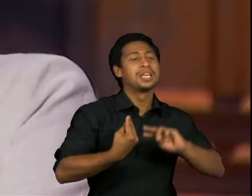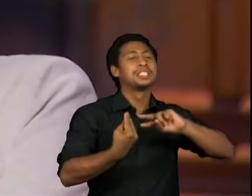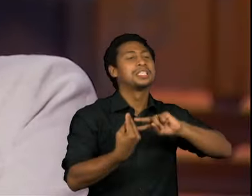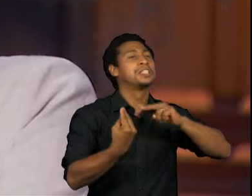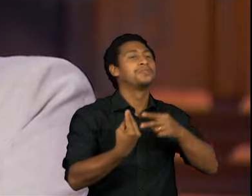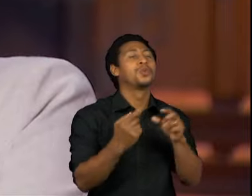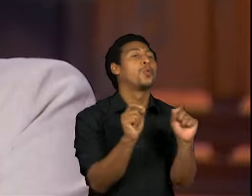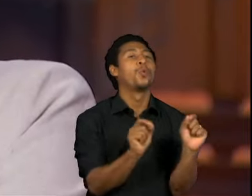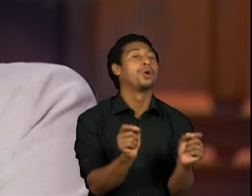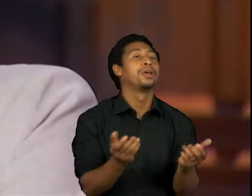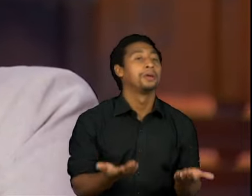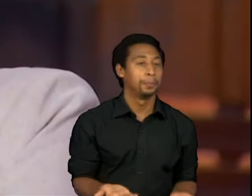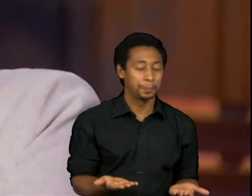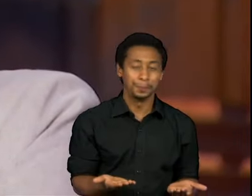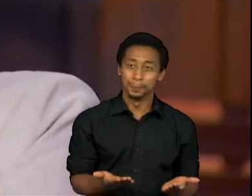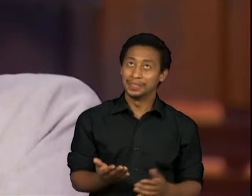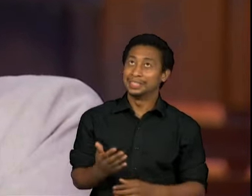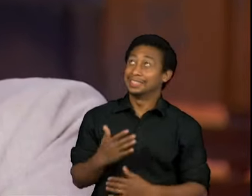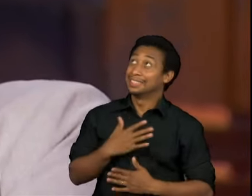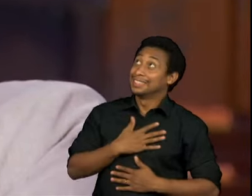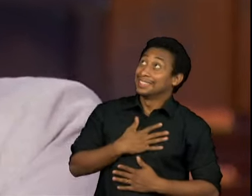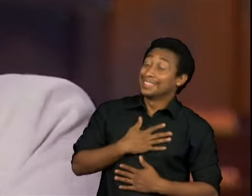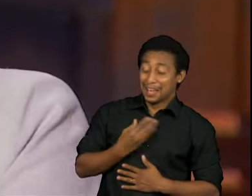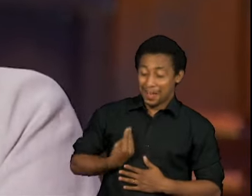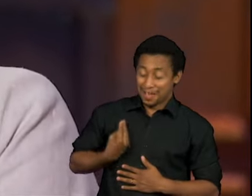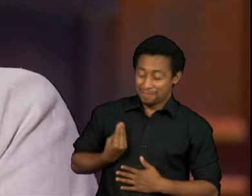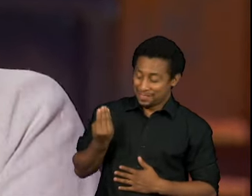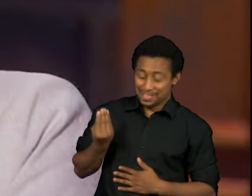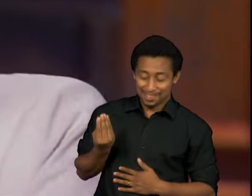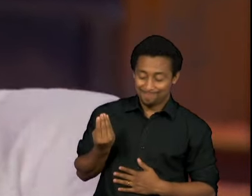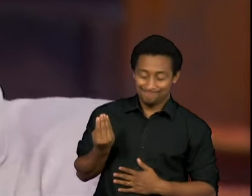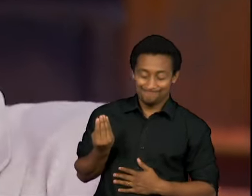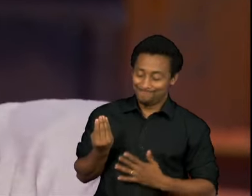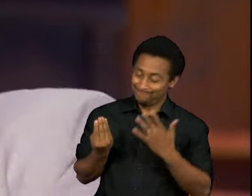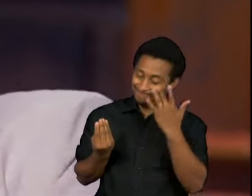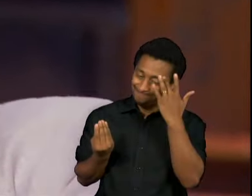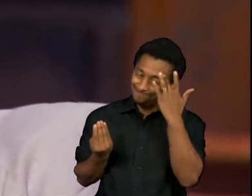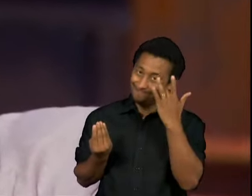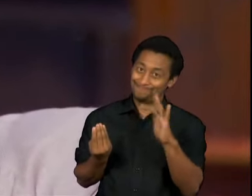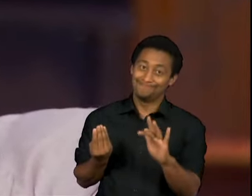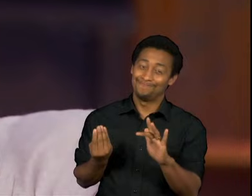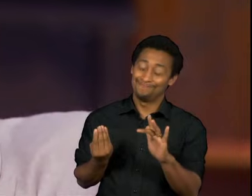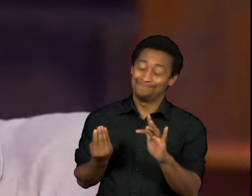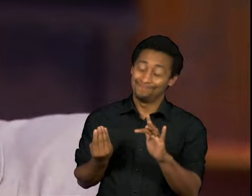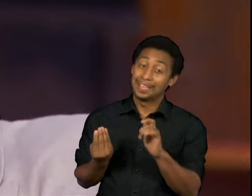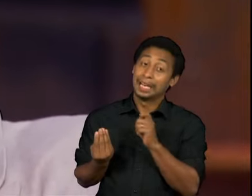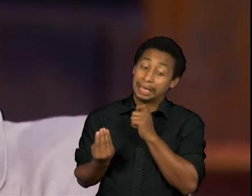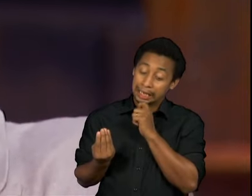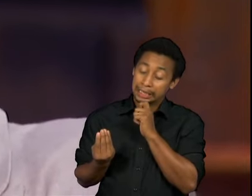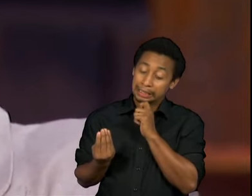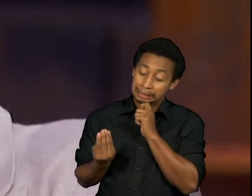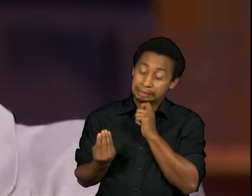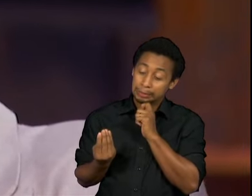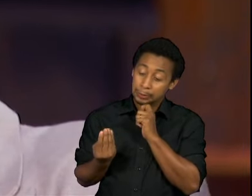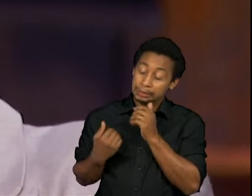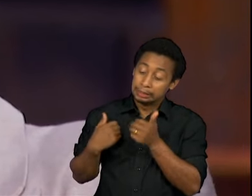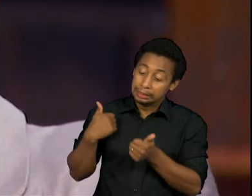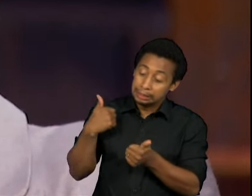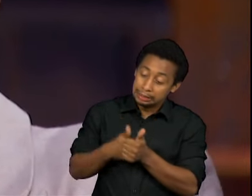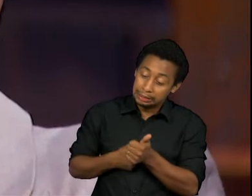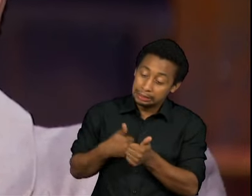Oi gente eu tô tentando entender também que a vida mas eu diria que